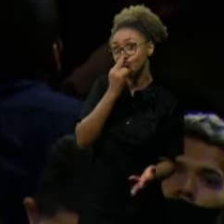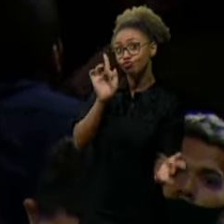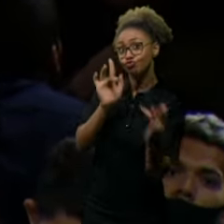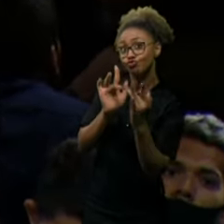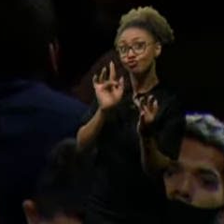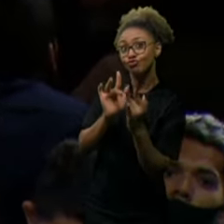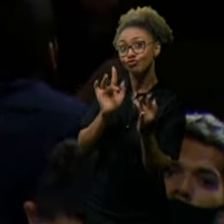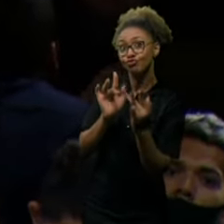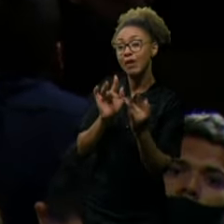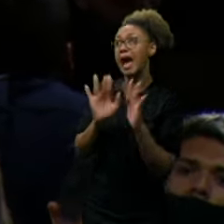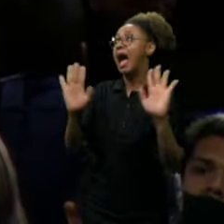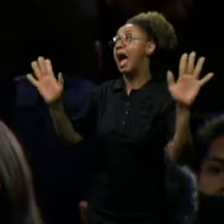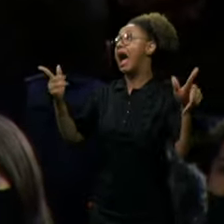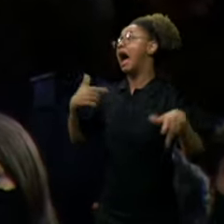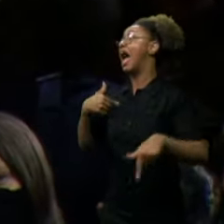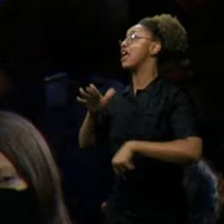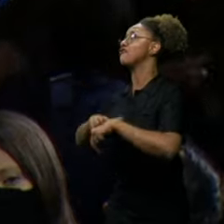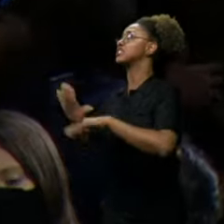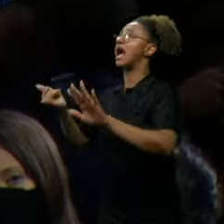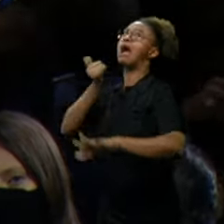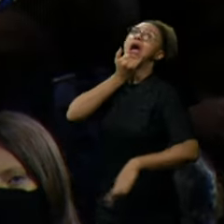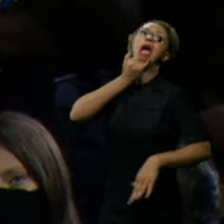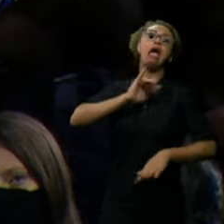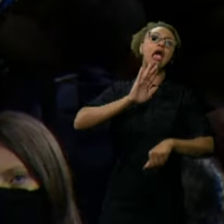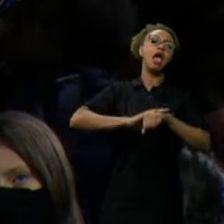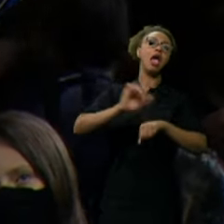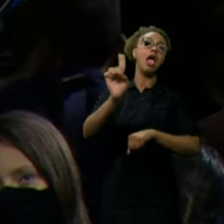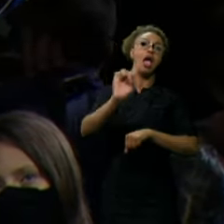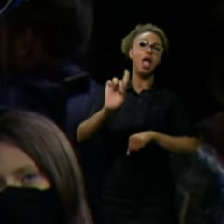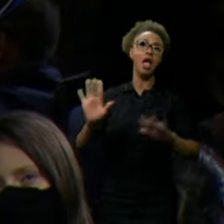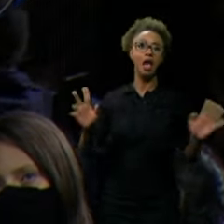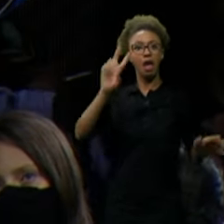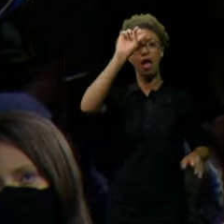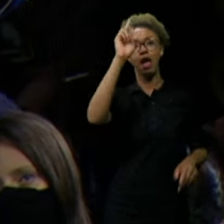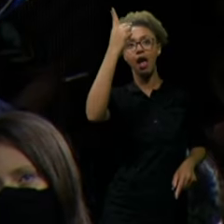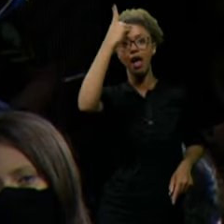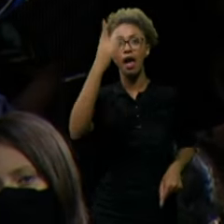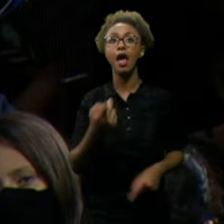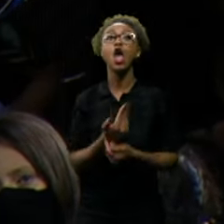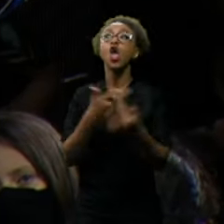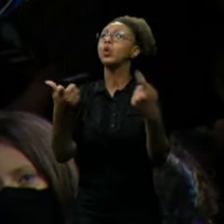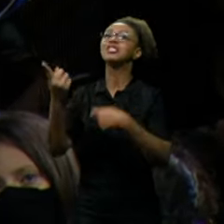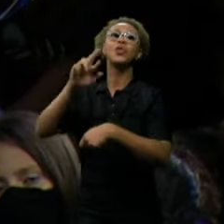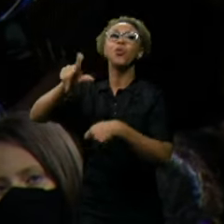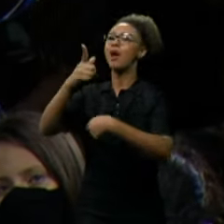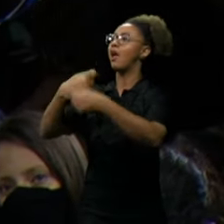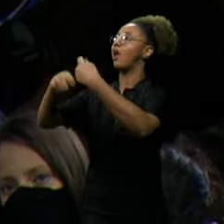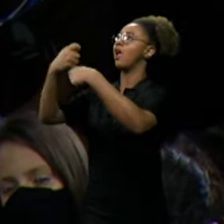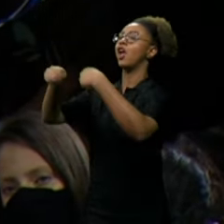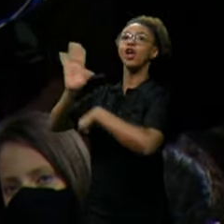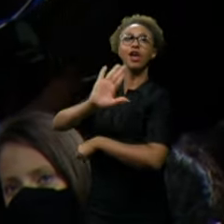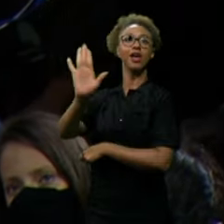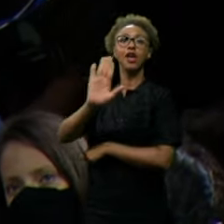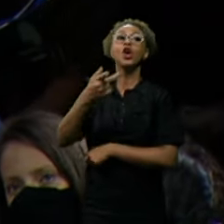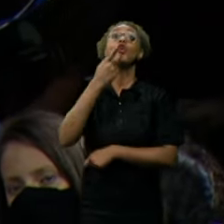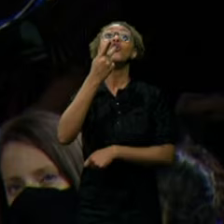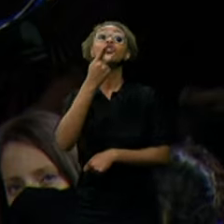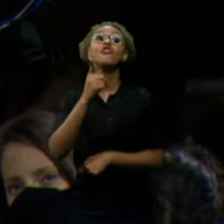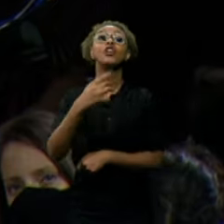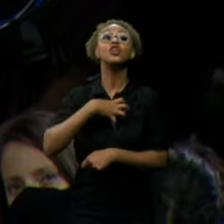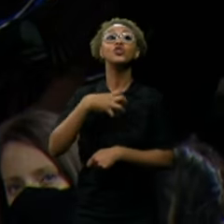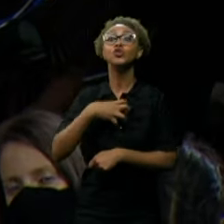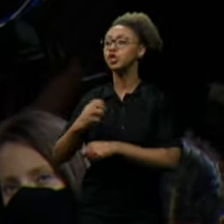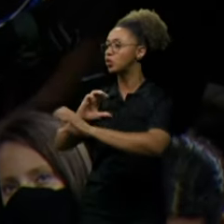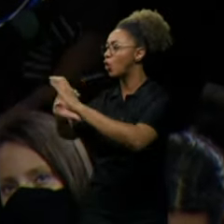Network não faz vamos falar de coisas que transitam acima da economia eu não estou falando sobre a sua